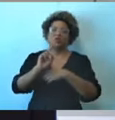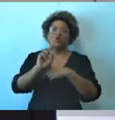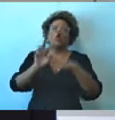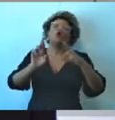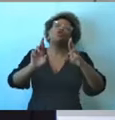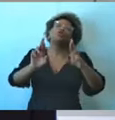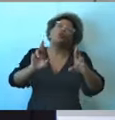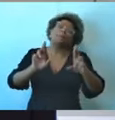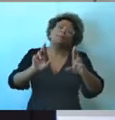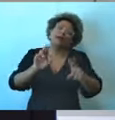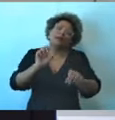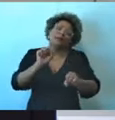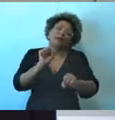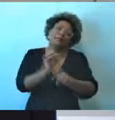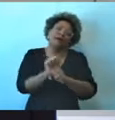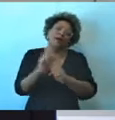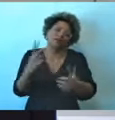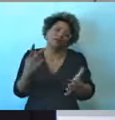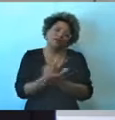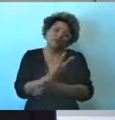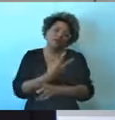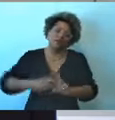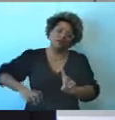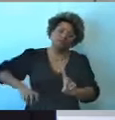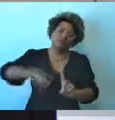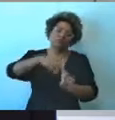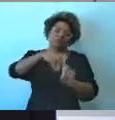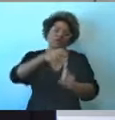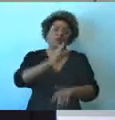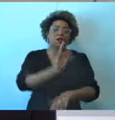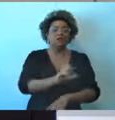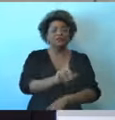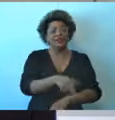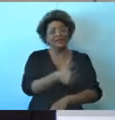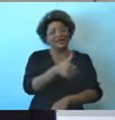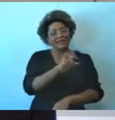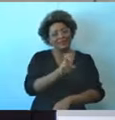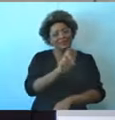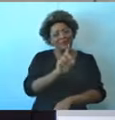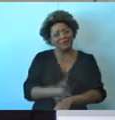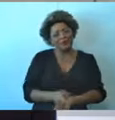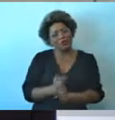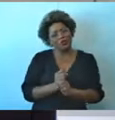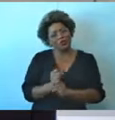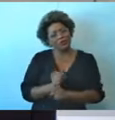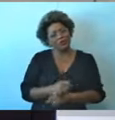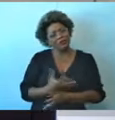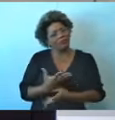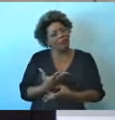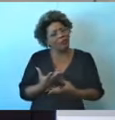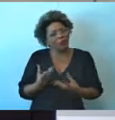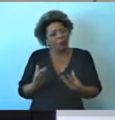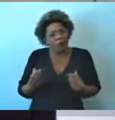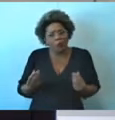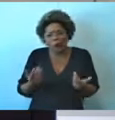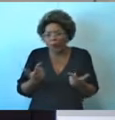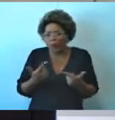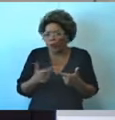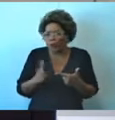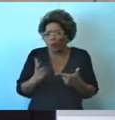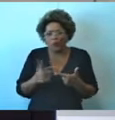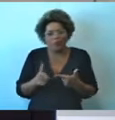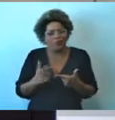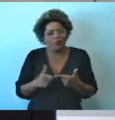do número de acidentes. A gente já fala aí em 15 mil acidentes por ano, é muito acidente, é muito problema. E a